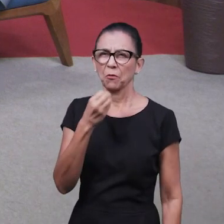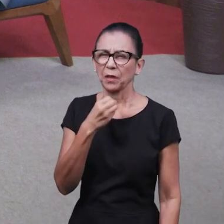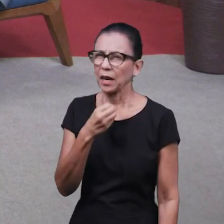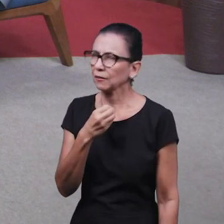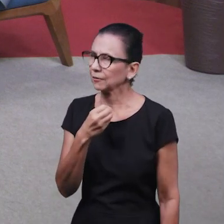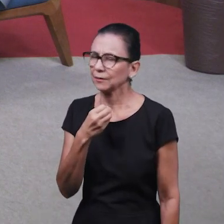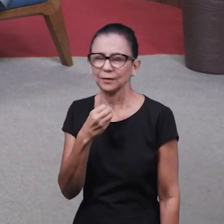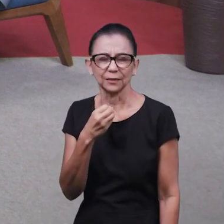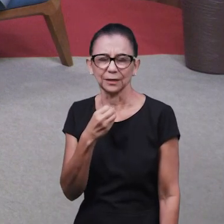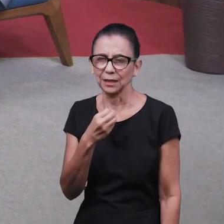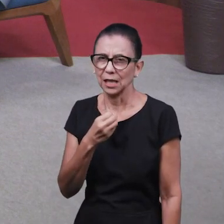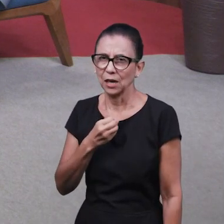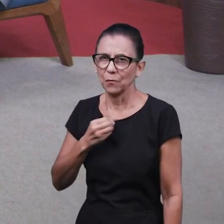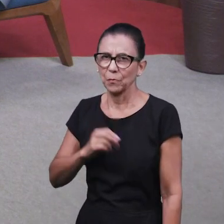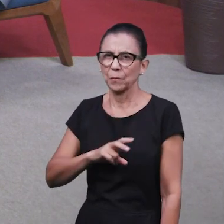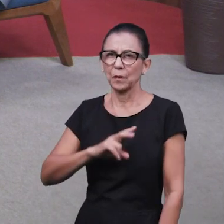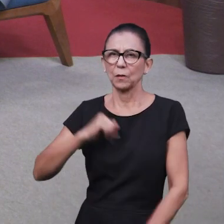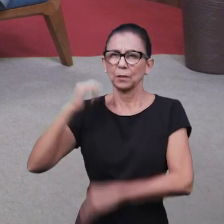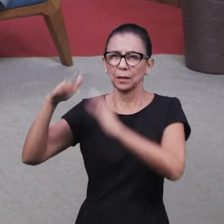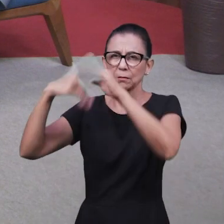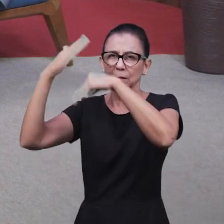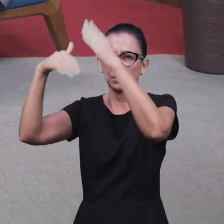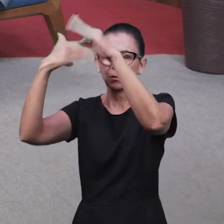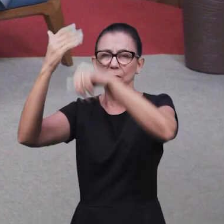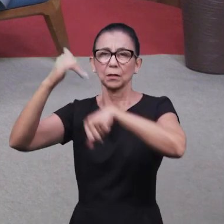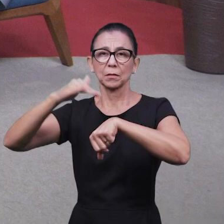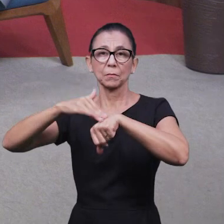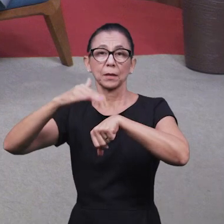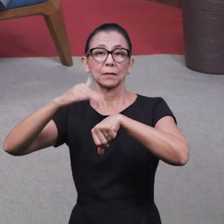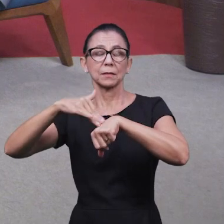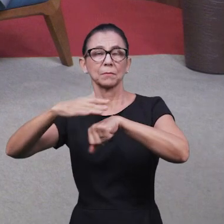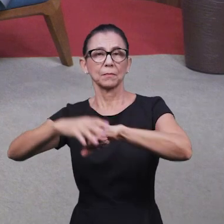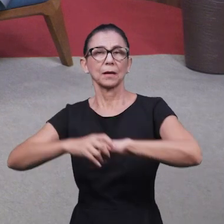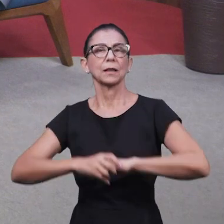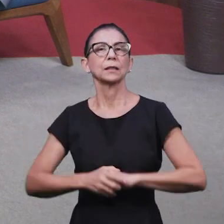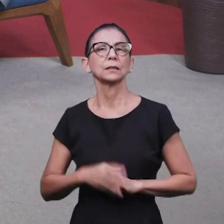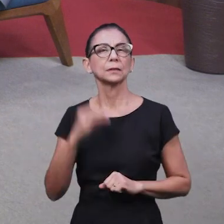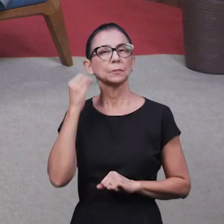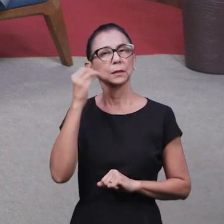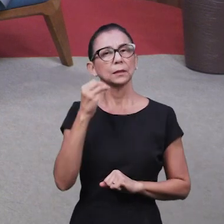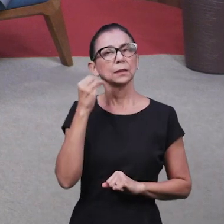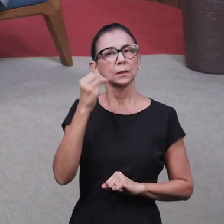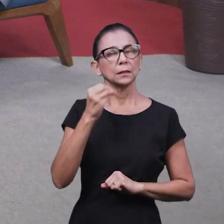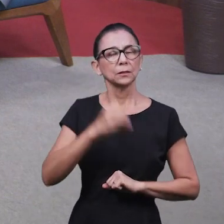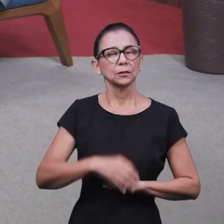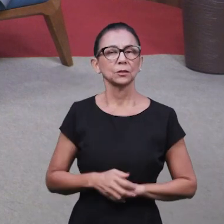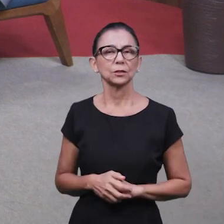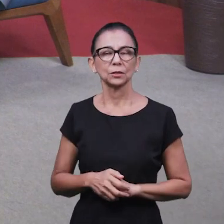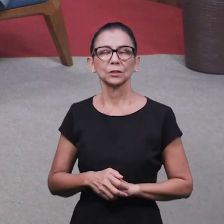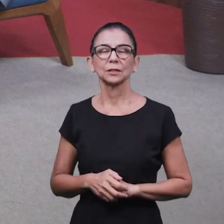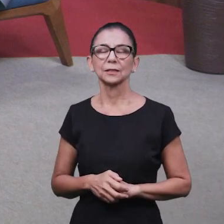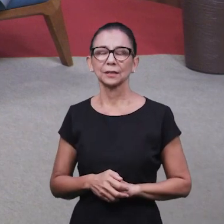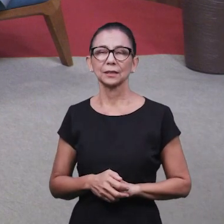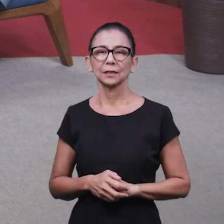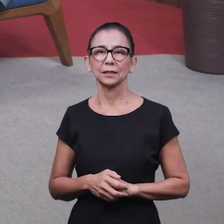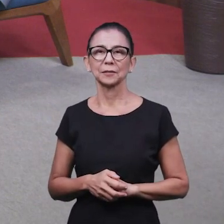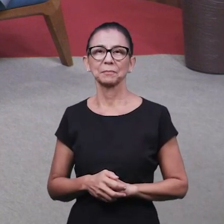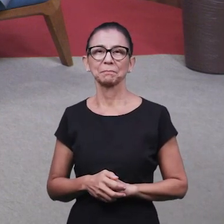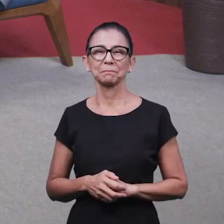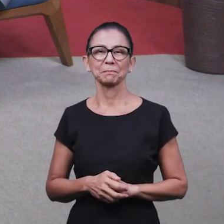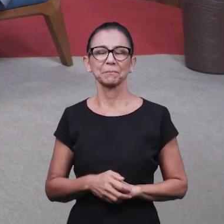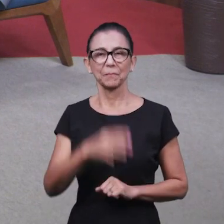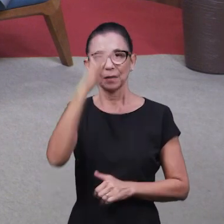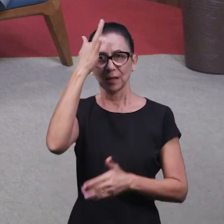forte. Ou seja, é o momento da luta, o momento da prova, o momento da oposição, mas o momento em que o servo sai dessa prova fortalecido na